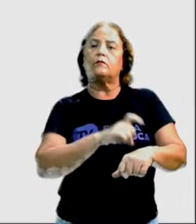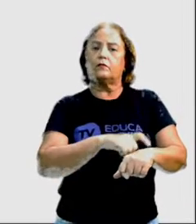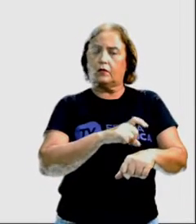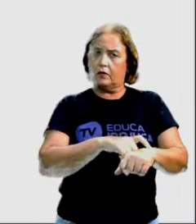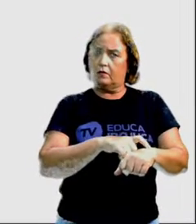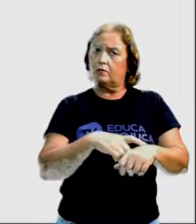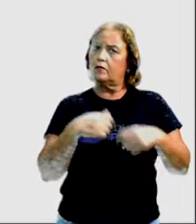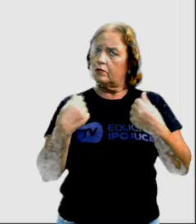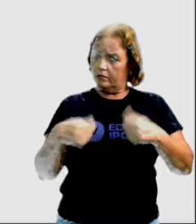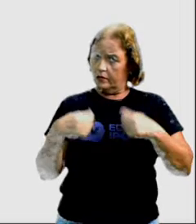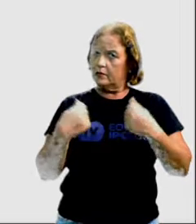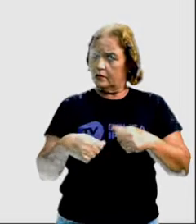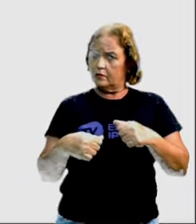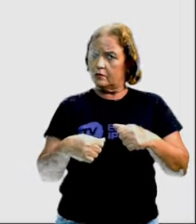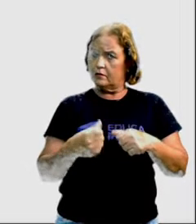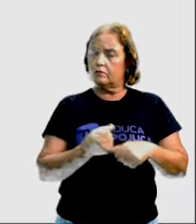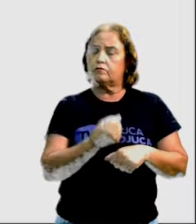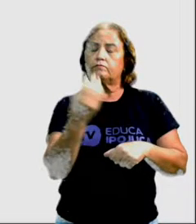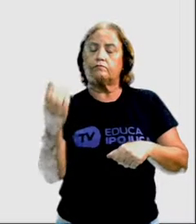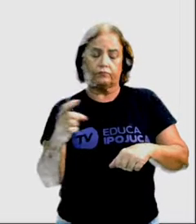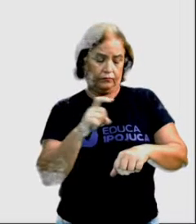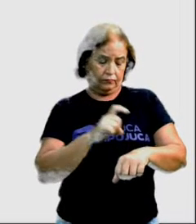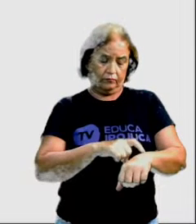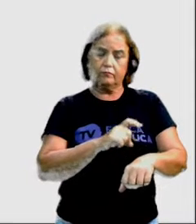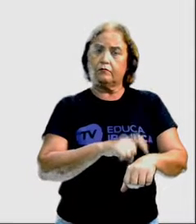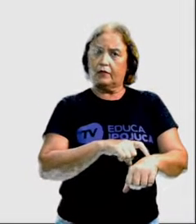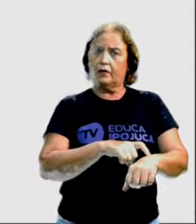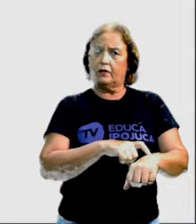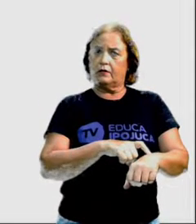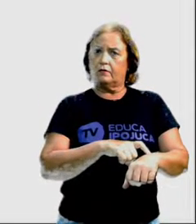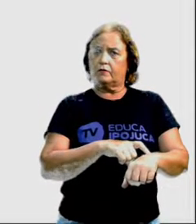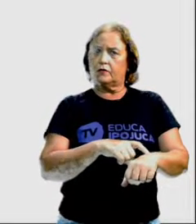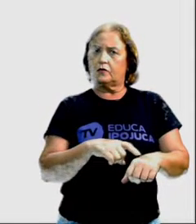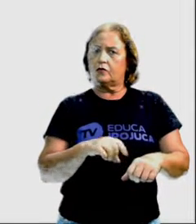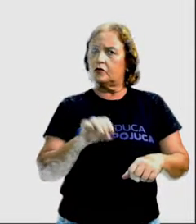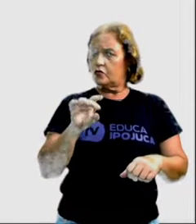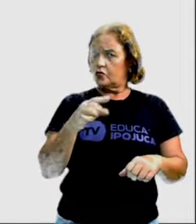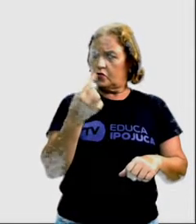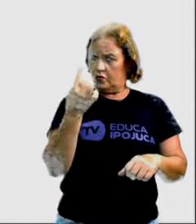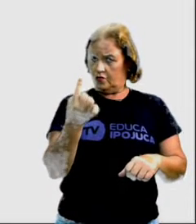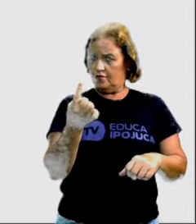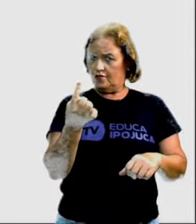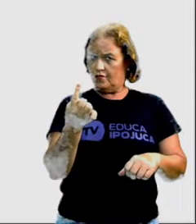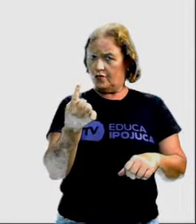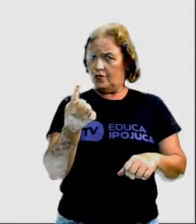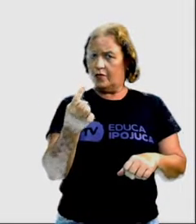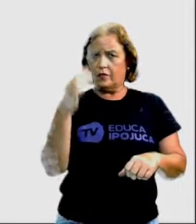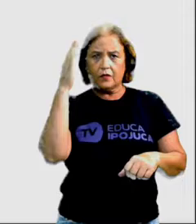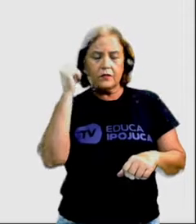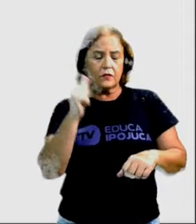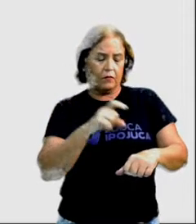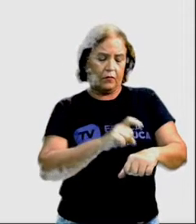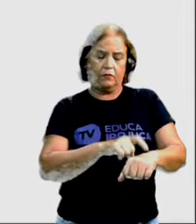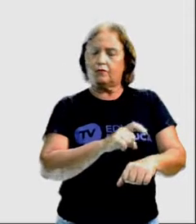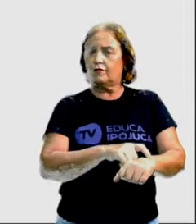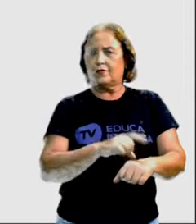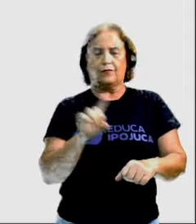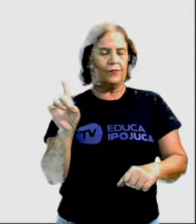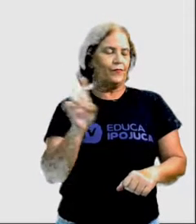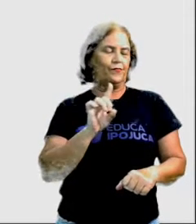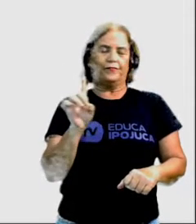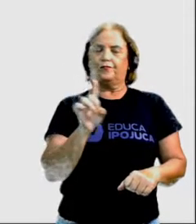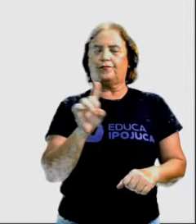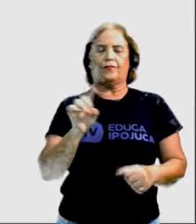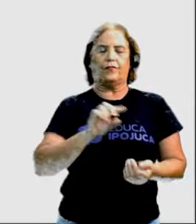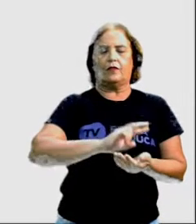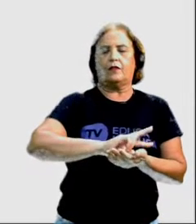contar o tempo Hum será que existe somente uma forma de medir o tempo não né crianças